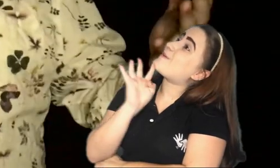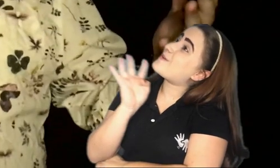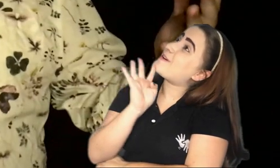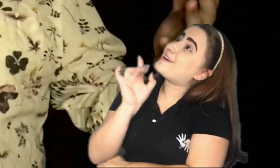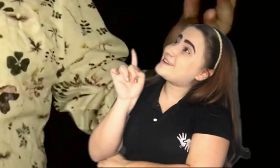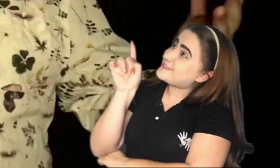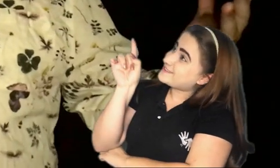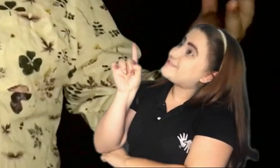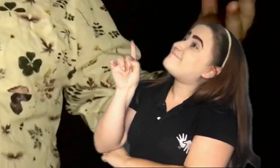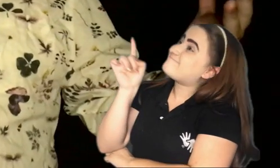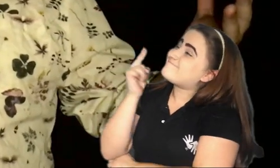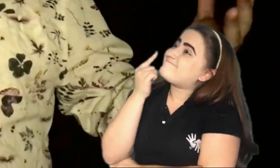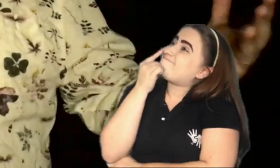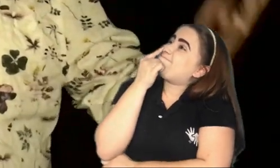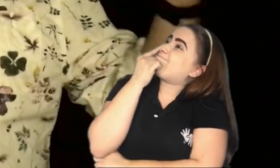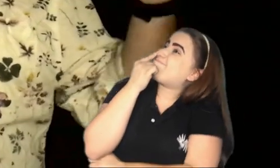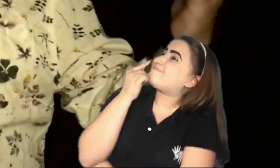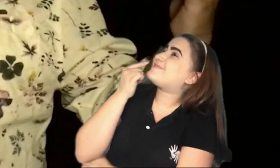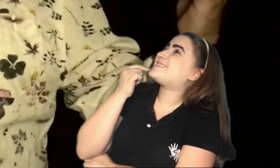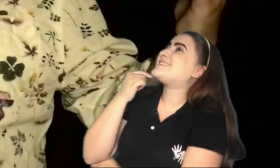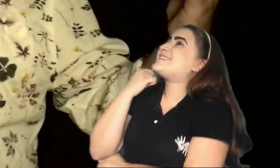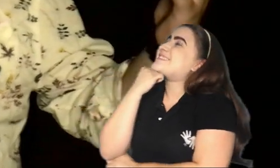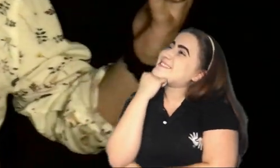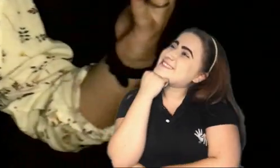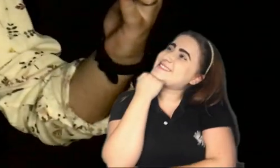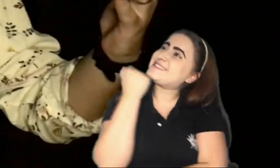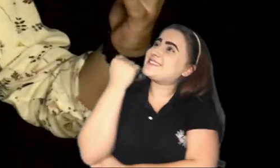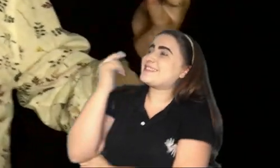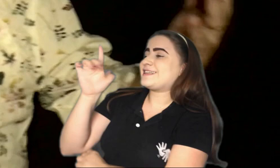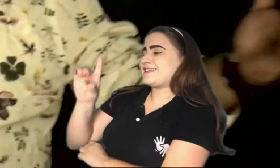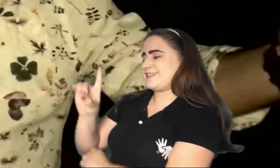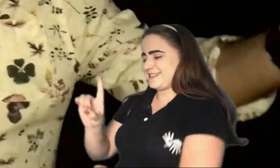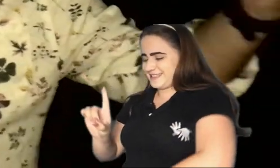Eu quero conhecer mais de ti.